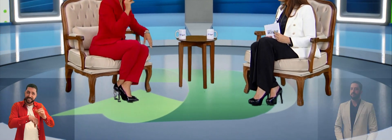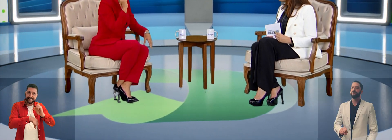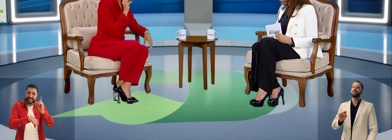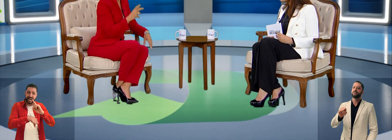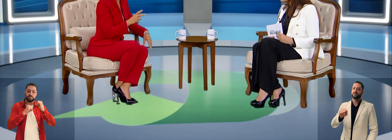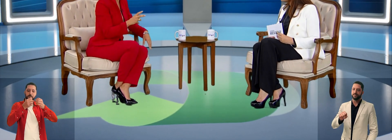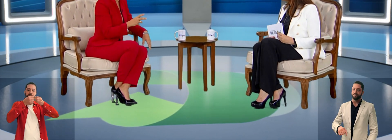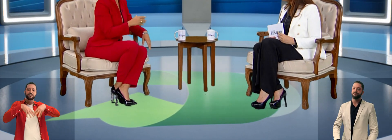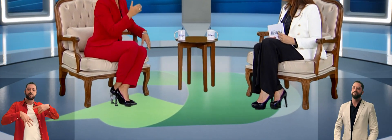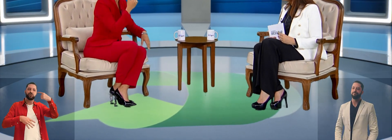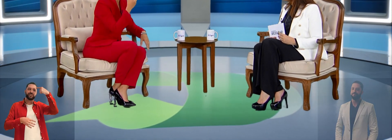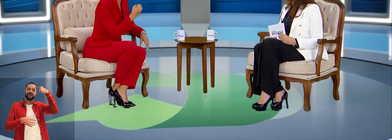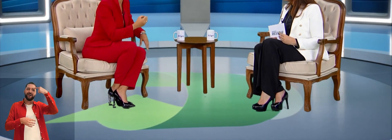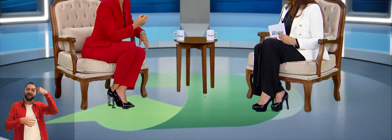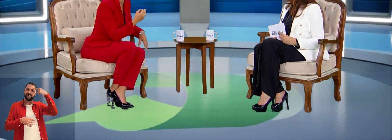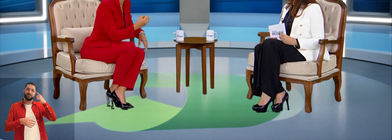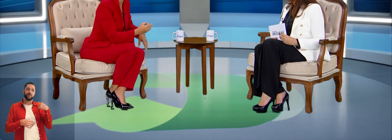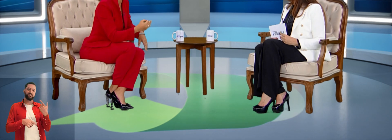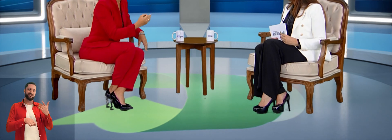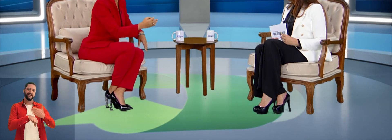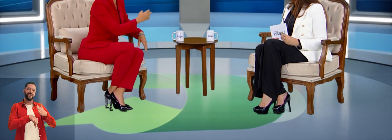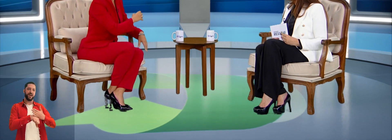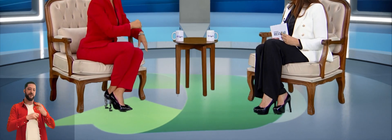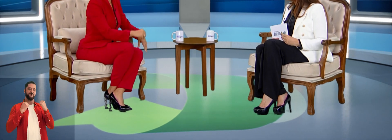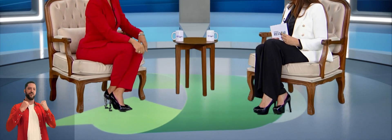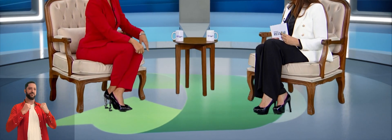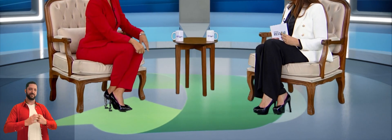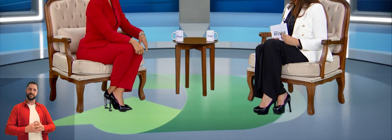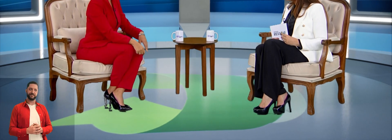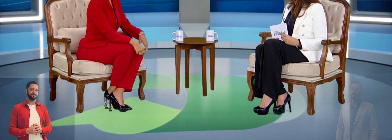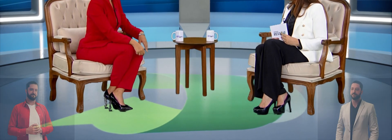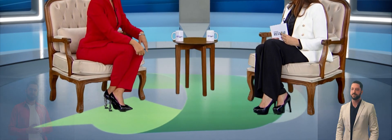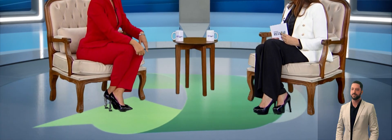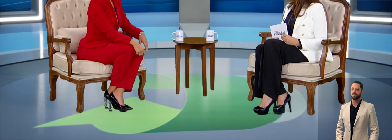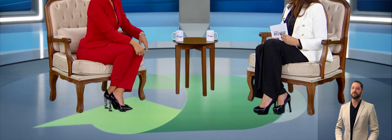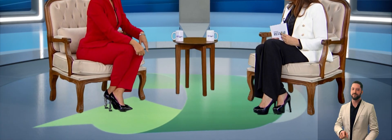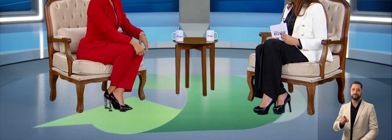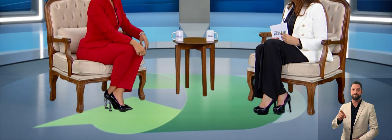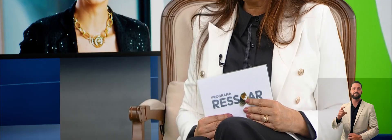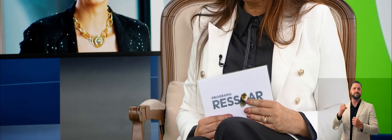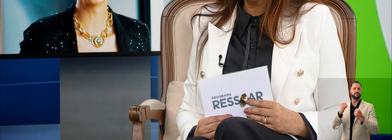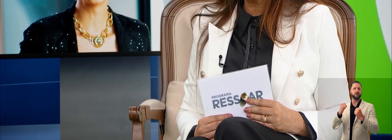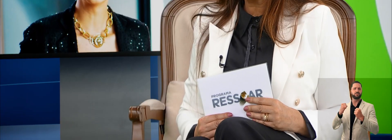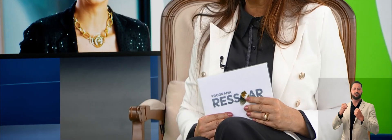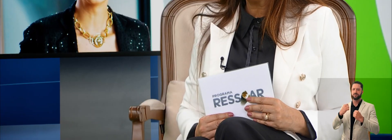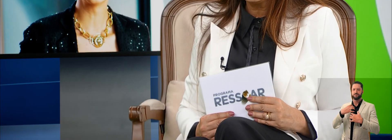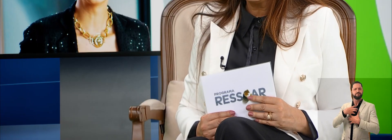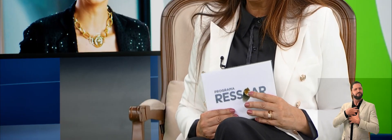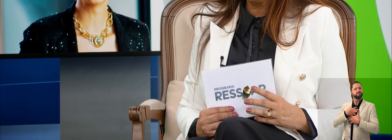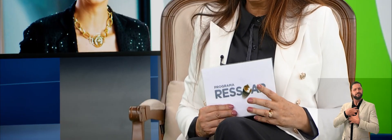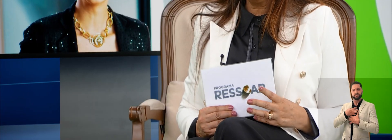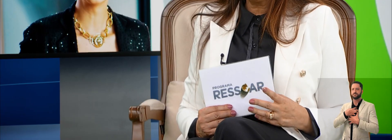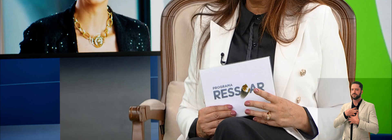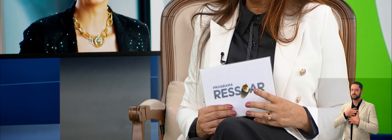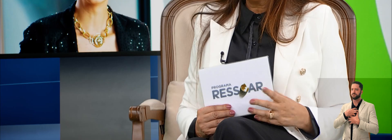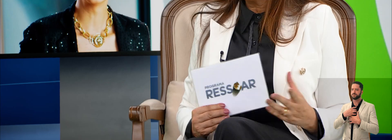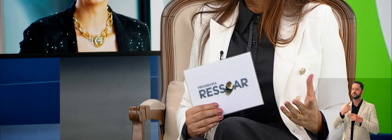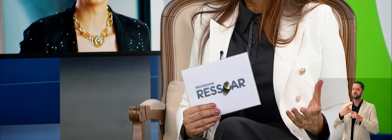mente mal treinada, porque nós não fomos treinados para ter uma mentalidade forte. Isso é muito forte,